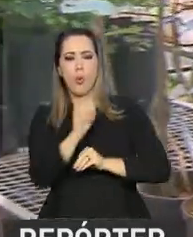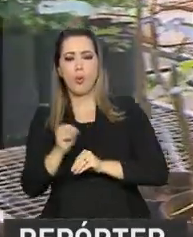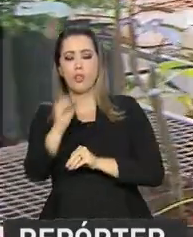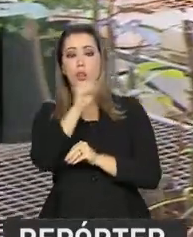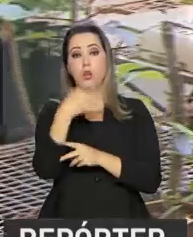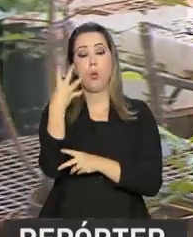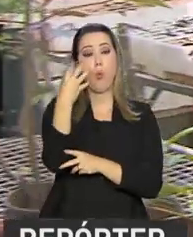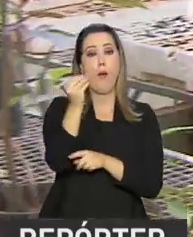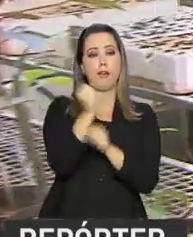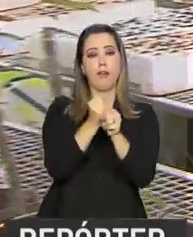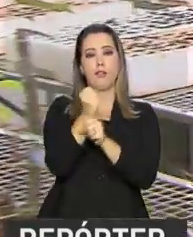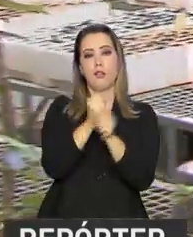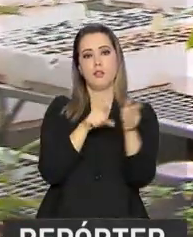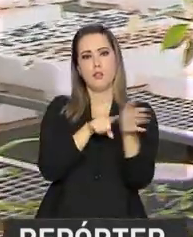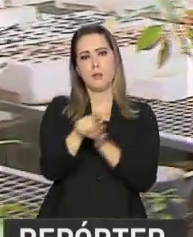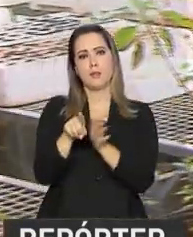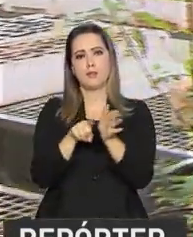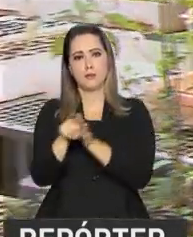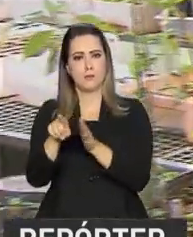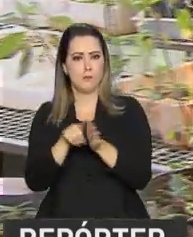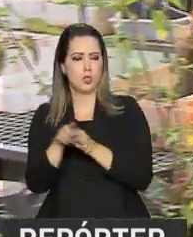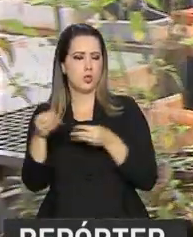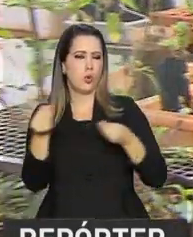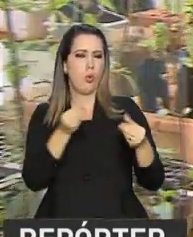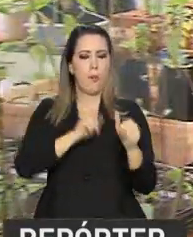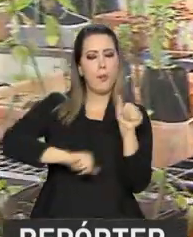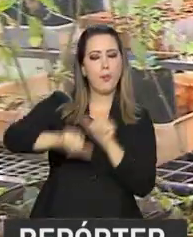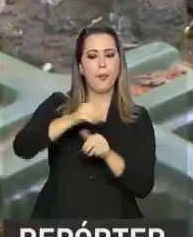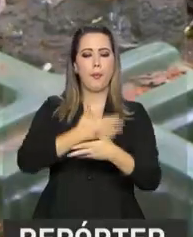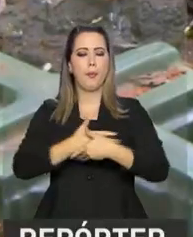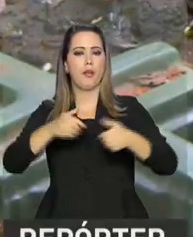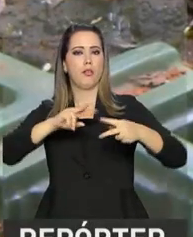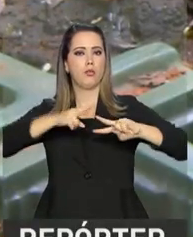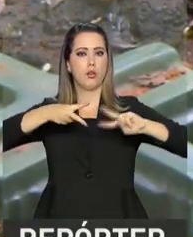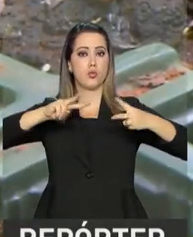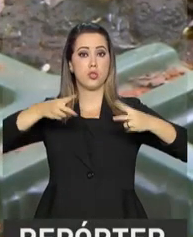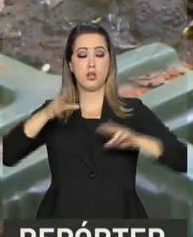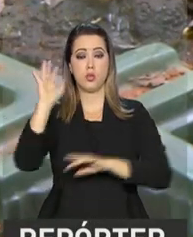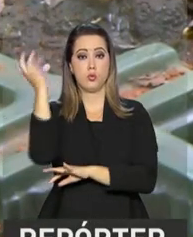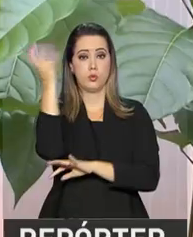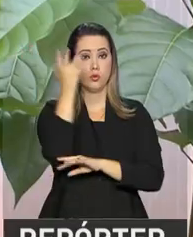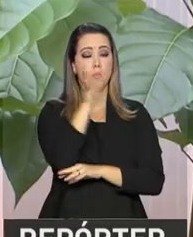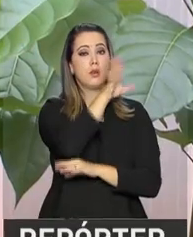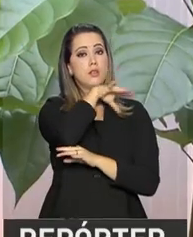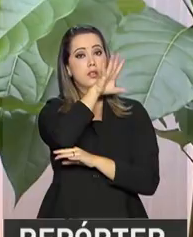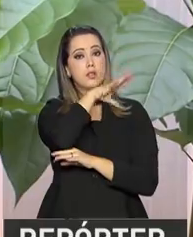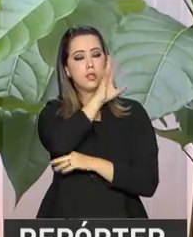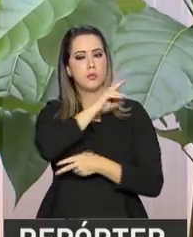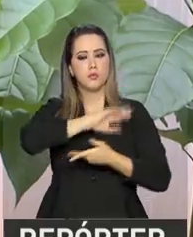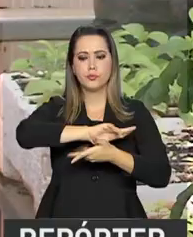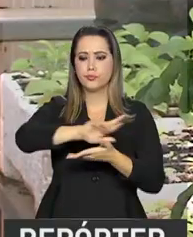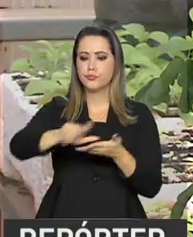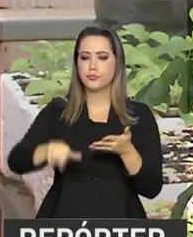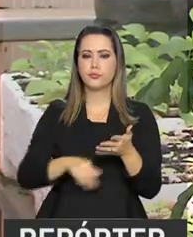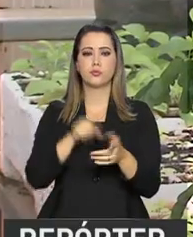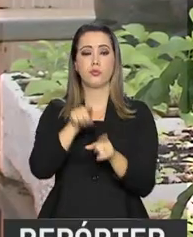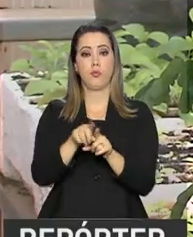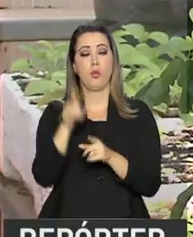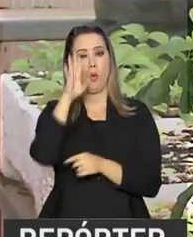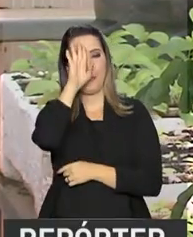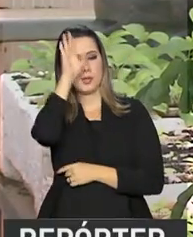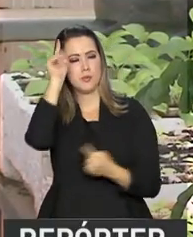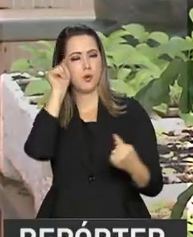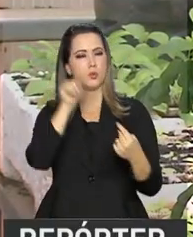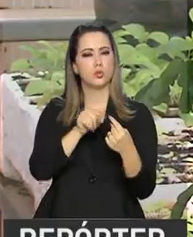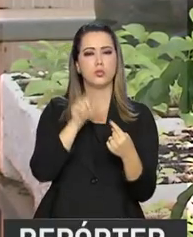em pesquisas com recursos genéticos de plantas animais e microrganismos no caso de plantas uma das prioridades